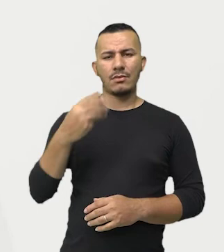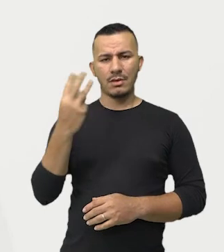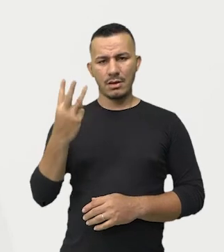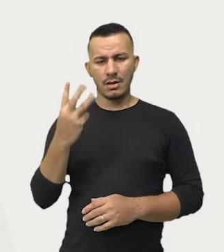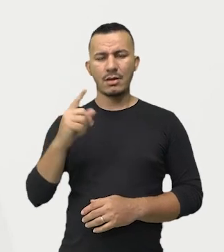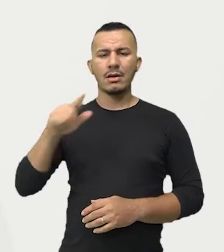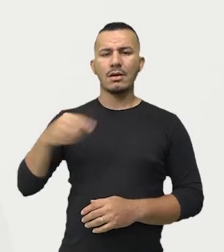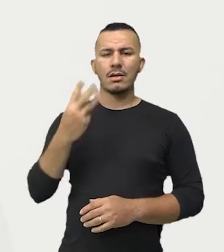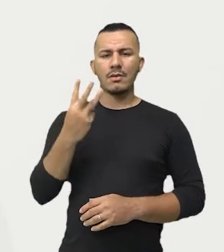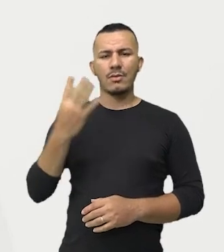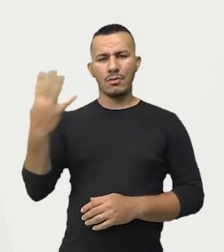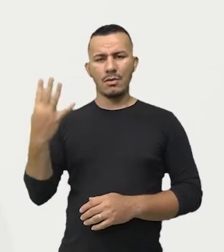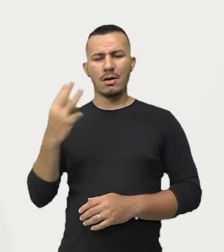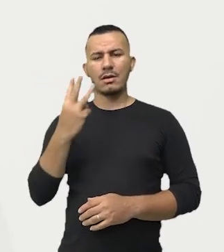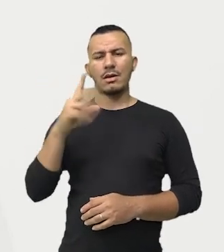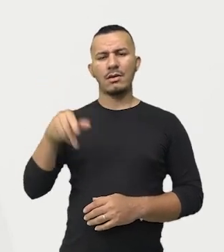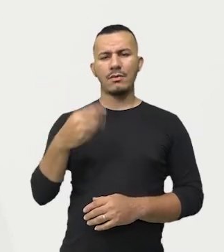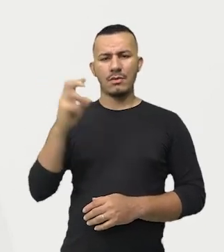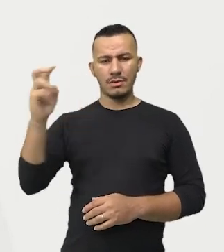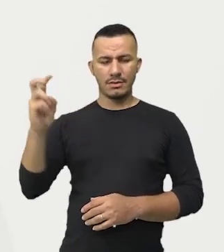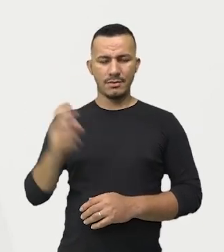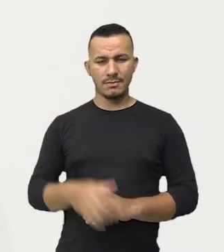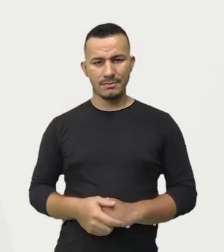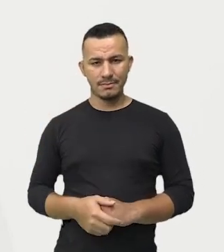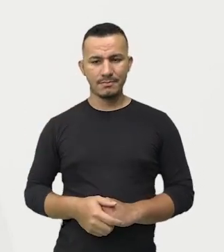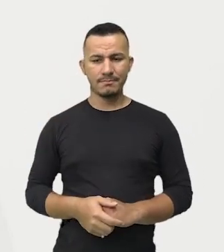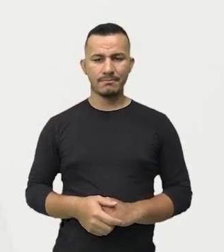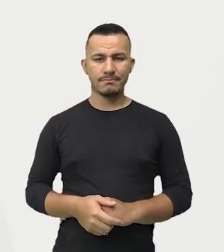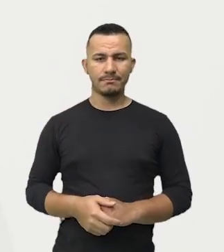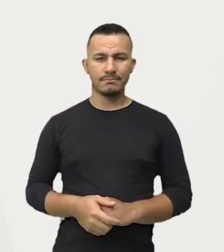3,3, 3,4 e o 3,5.